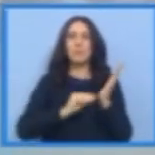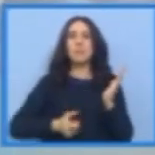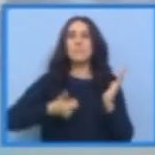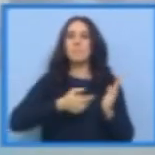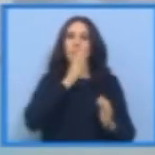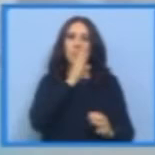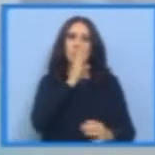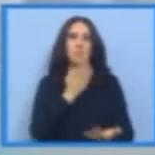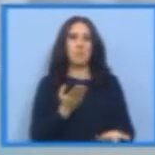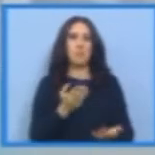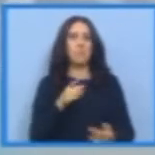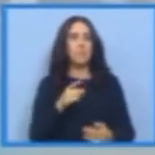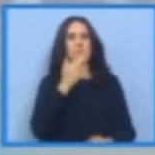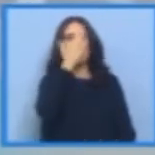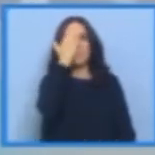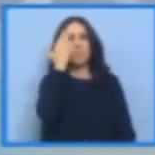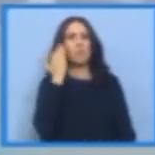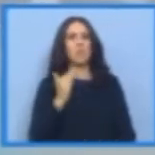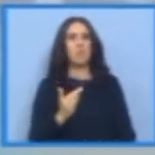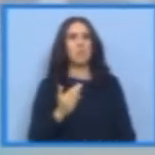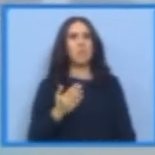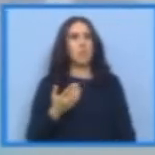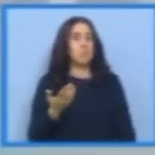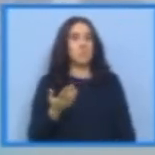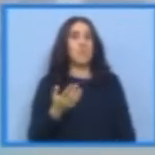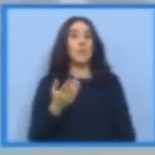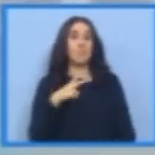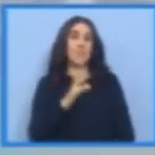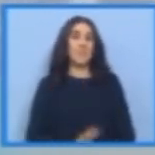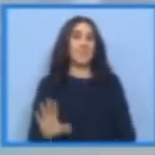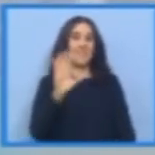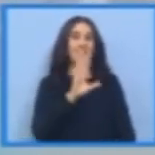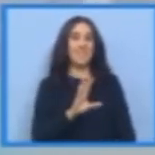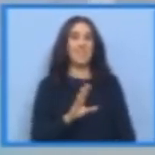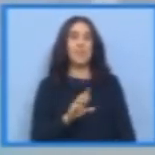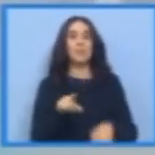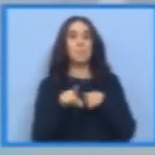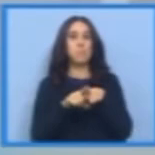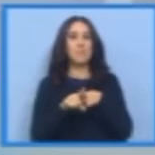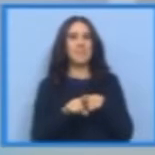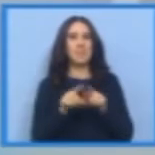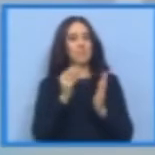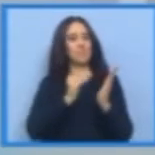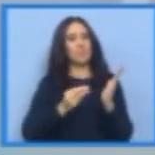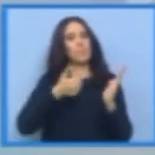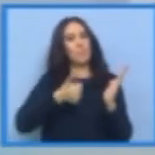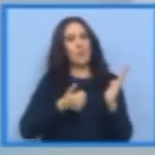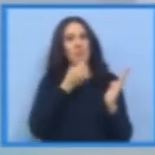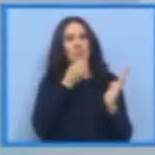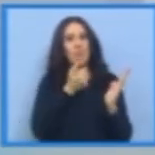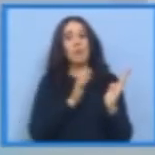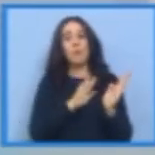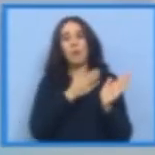em prática. Porque essa é uma dificuldade. Nós temos bons, e mesmo a nível nacional, a nível das políticas está tudo muito bem escrito, mas depois na